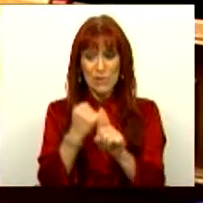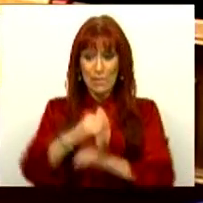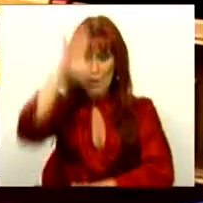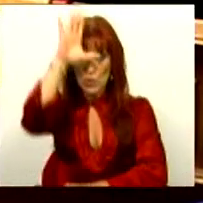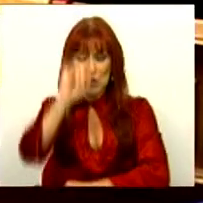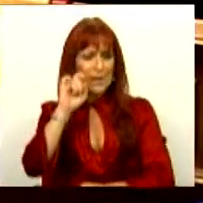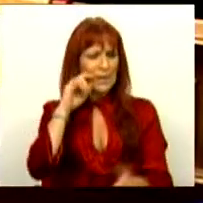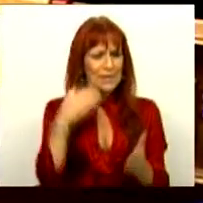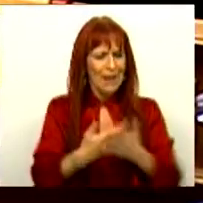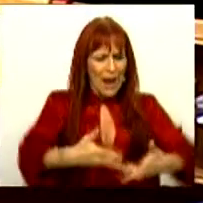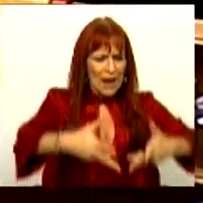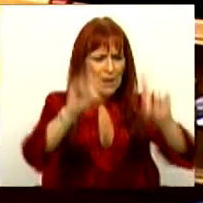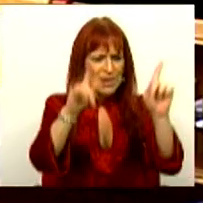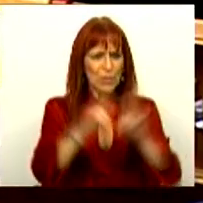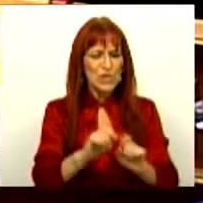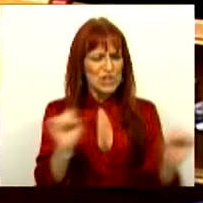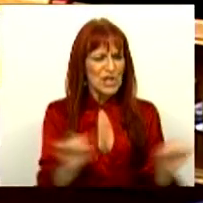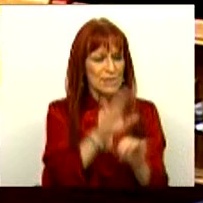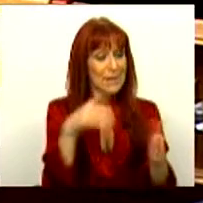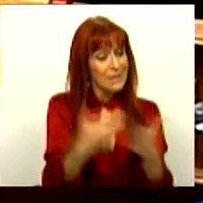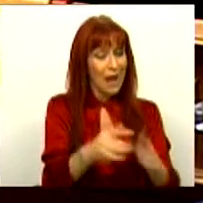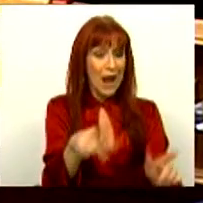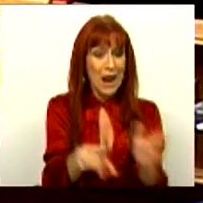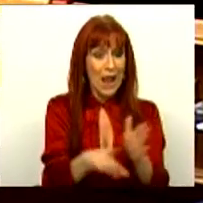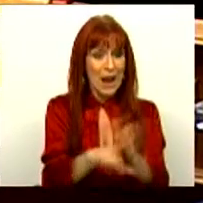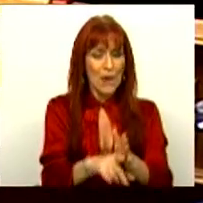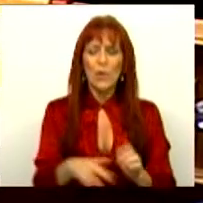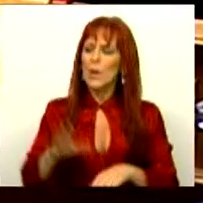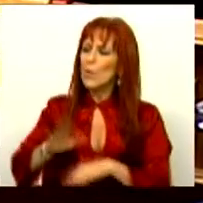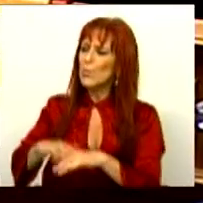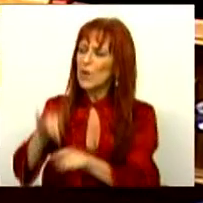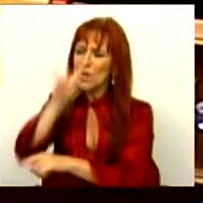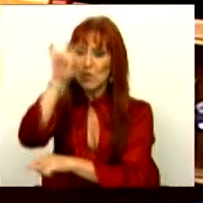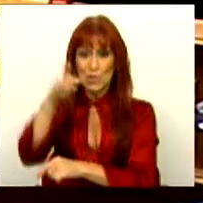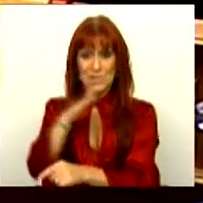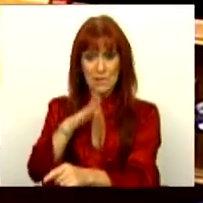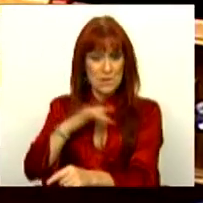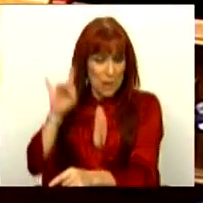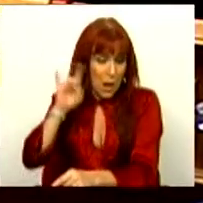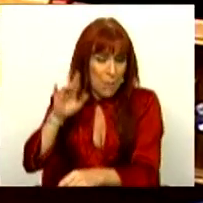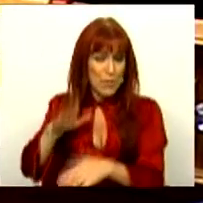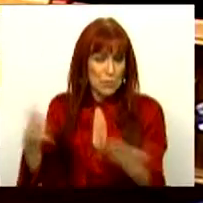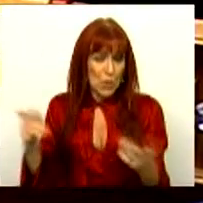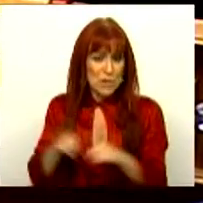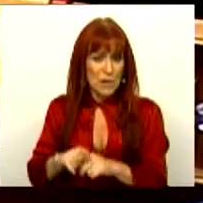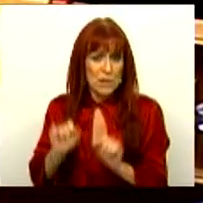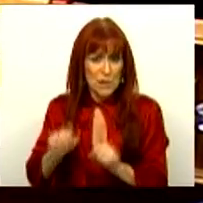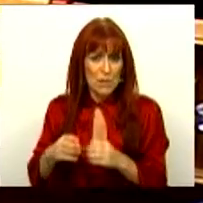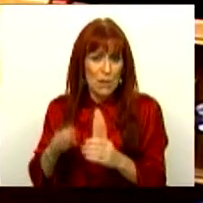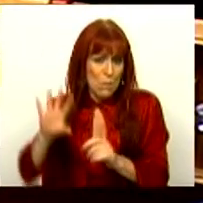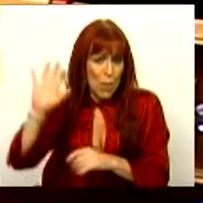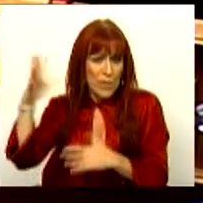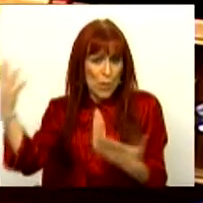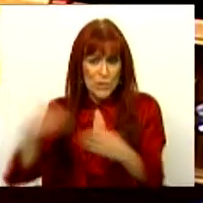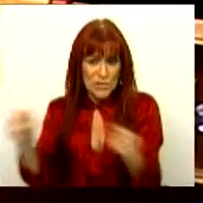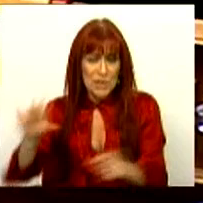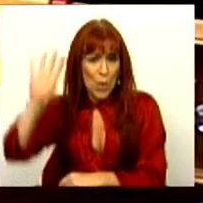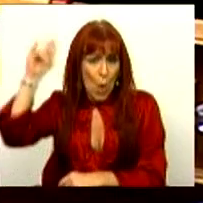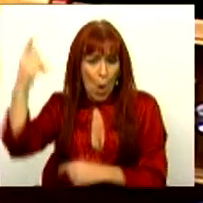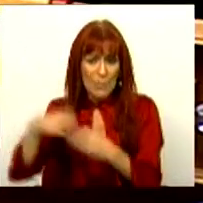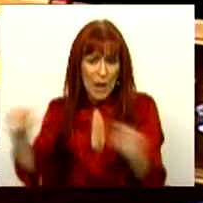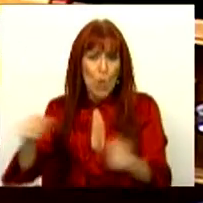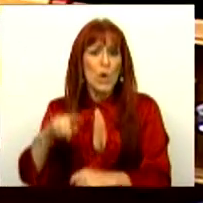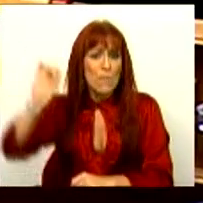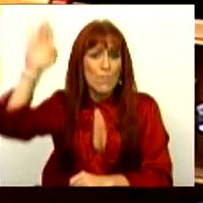Estado, garantir a liberdade e o esclarecimento dessa lei. Quanto à questão que coloca, que é pertinente sobre então, se a cura acontecer e se um dia a cura for